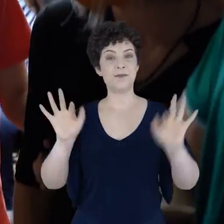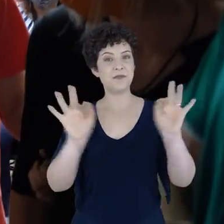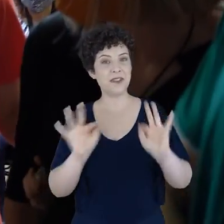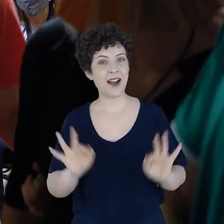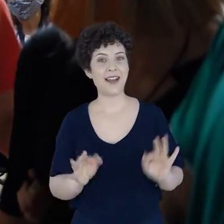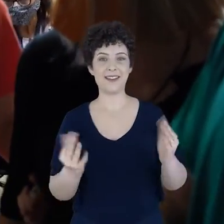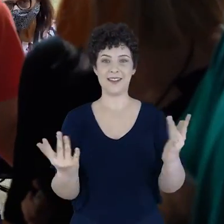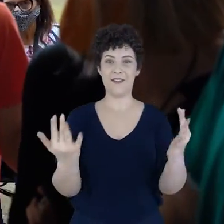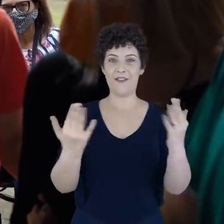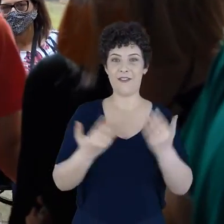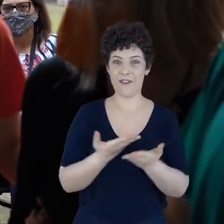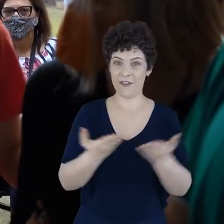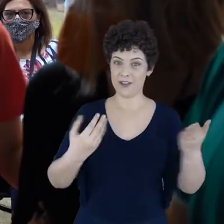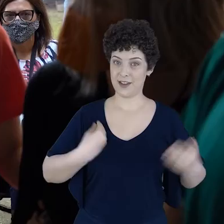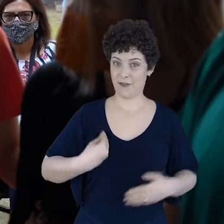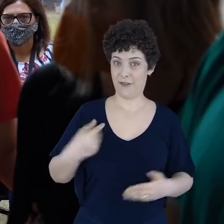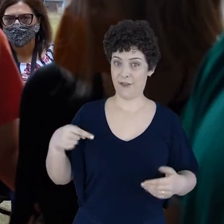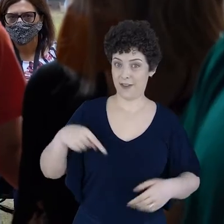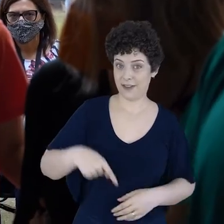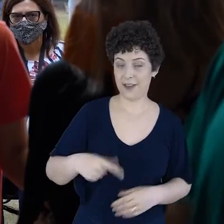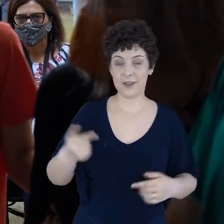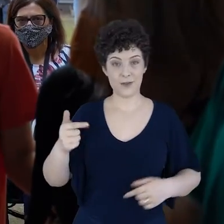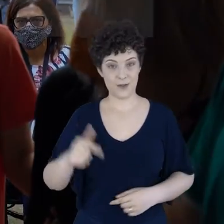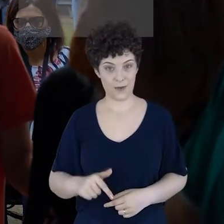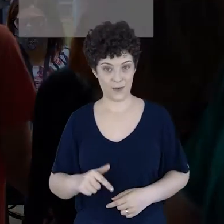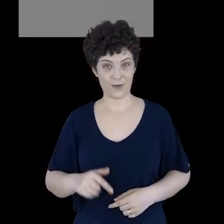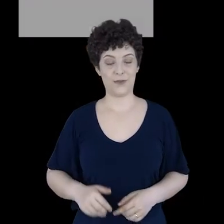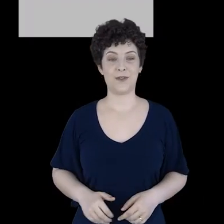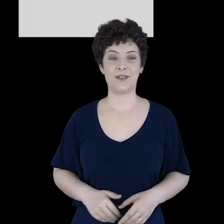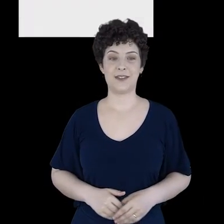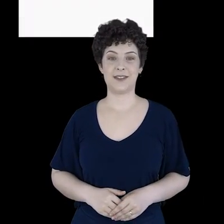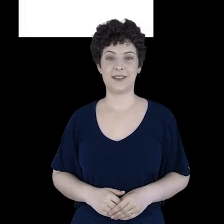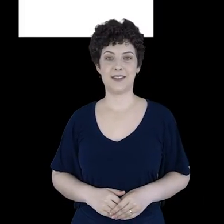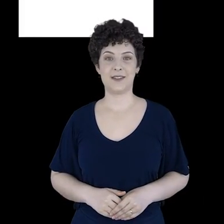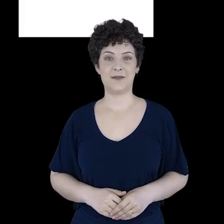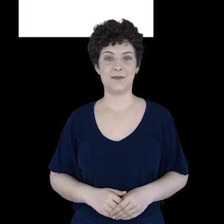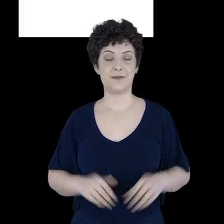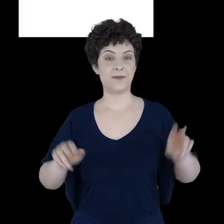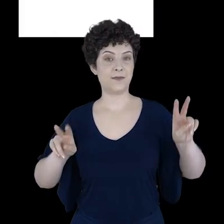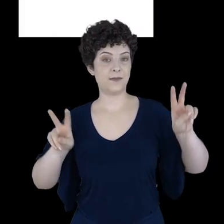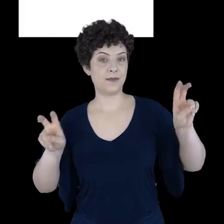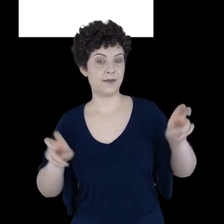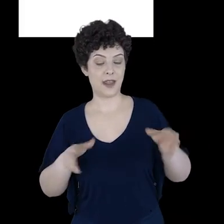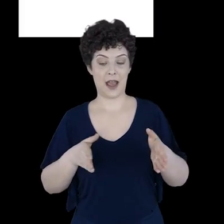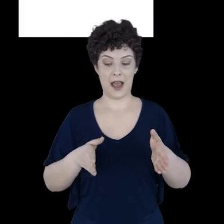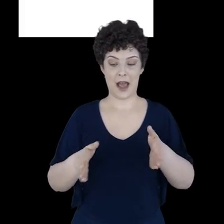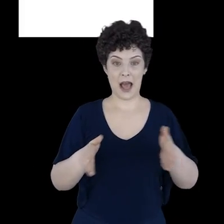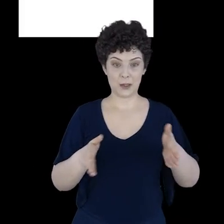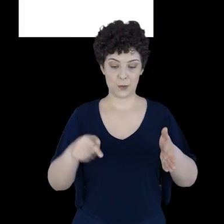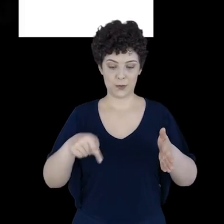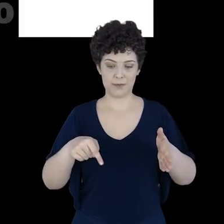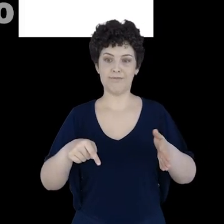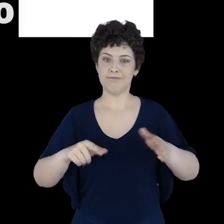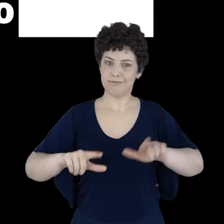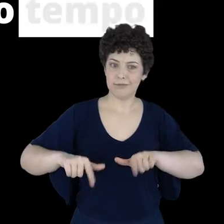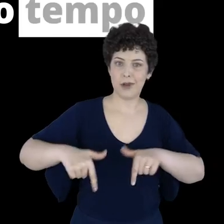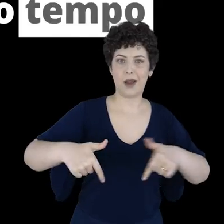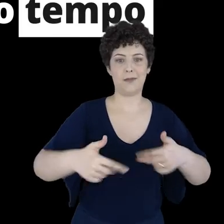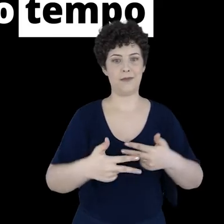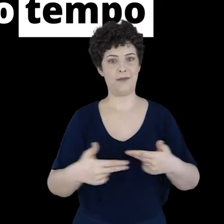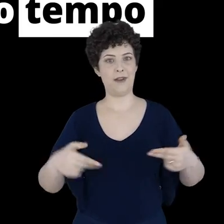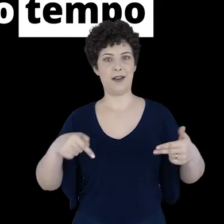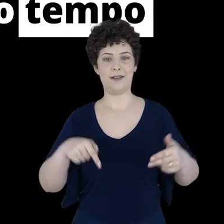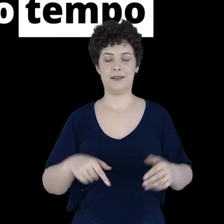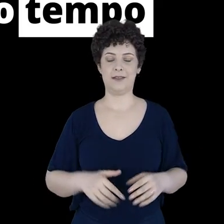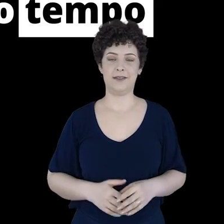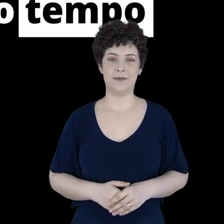projeto. Está muito feliz de todos vocês e todas vocês estarem aqui conosco mais uma vez. Ações para suspender o tempo. Moça sentada em um